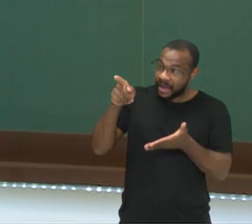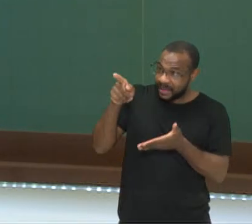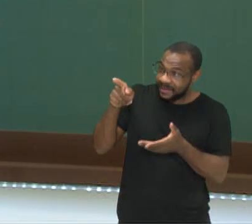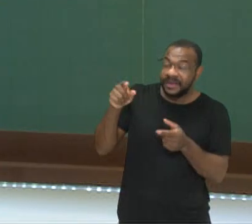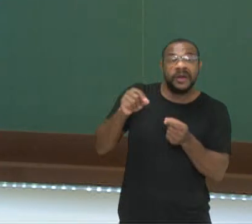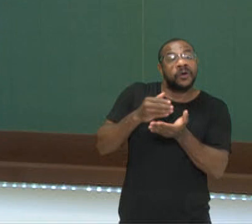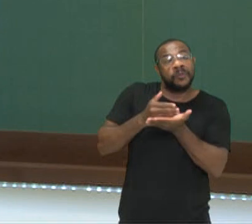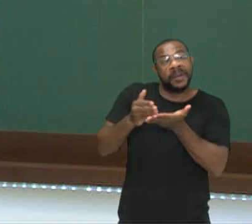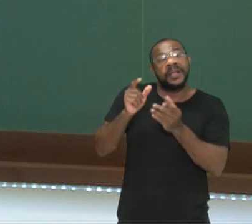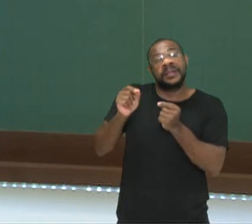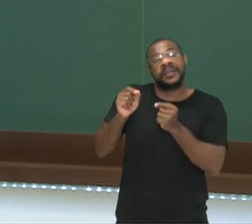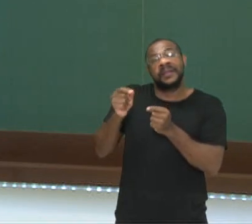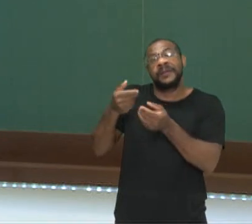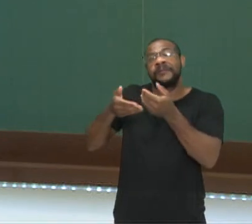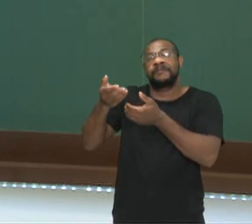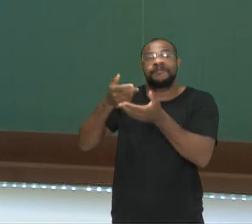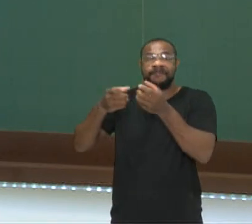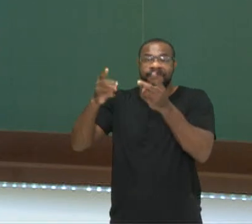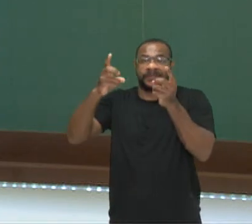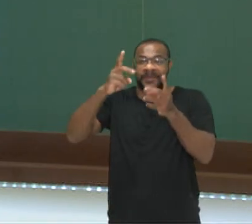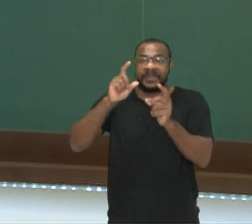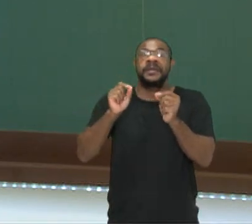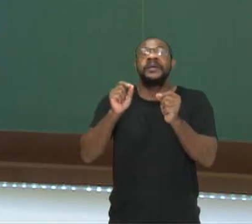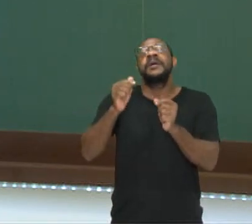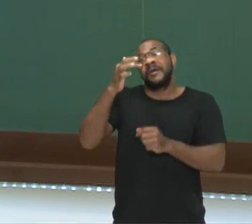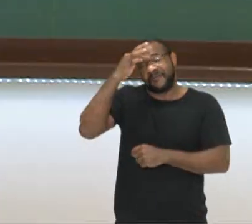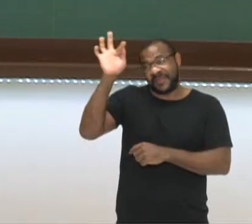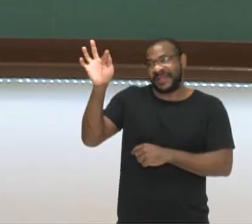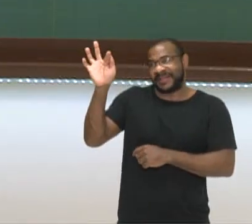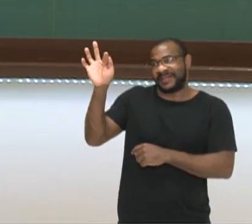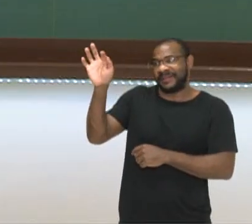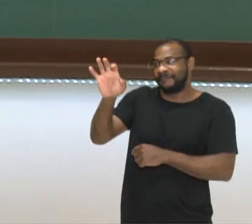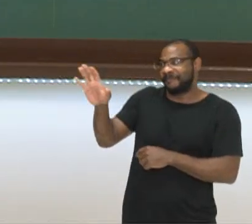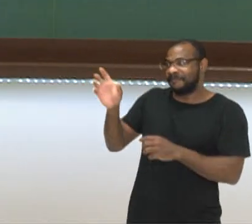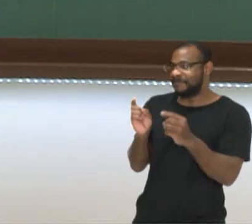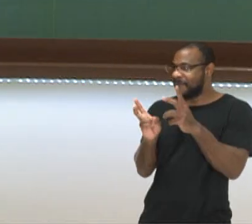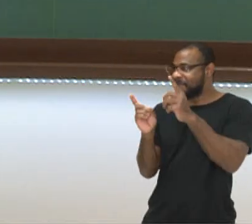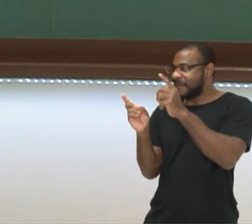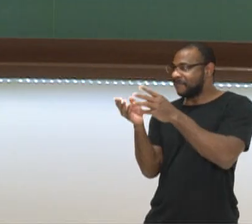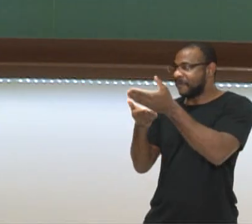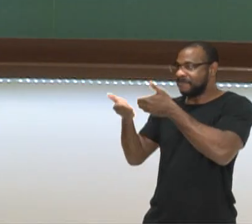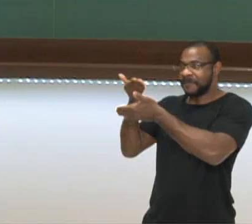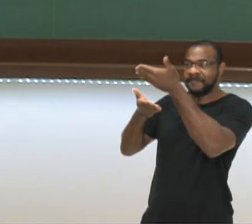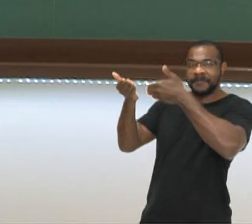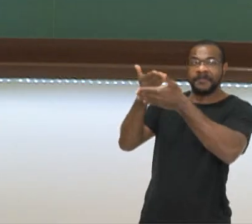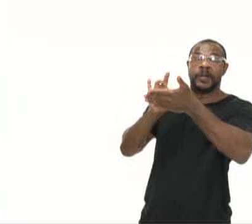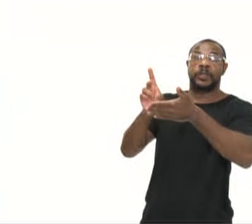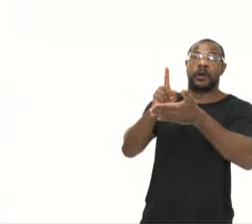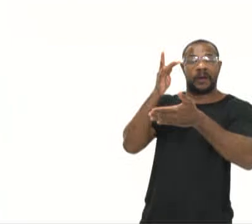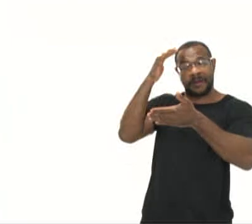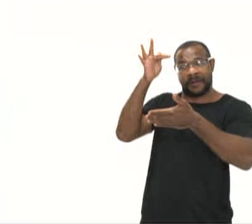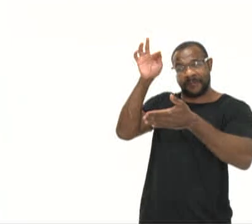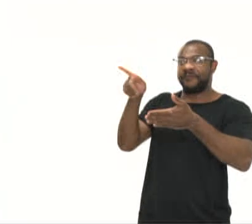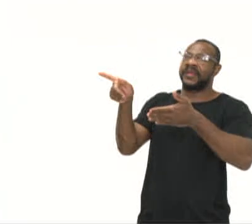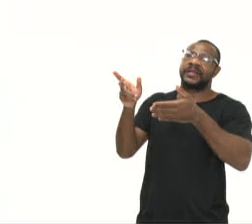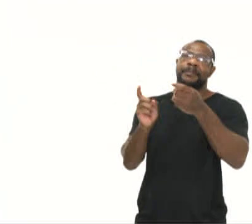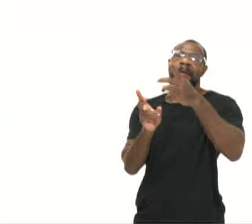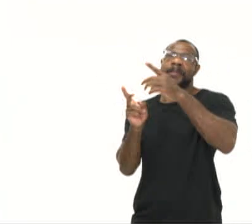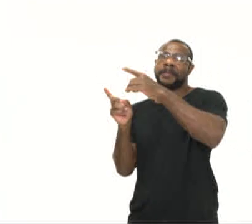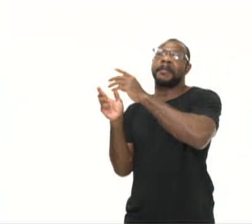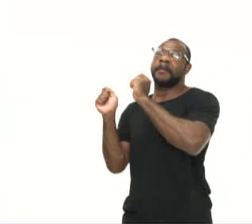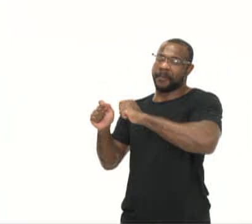pessoas comercializem com quem? Com a França. Bom, aqueles países que quebrassem o bloqueio